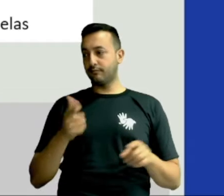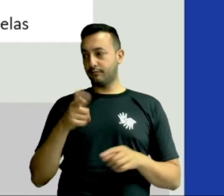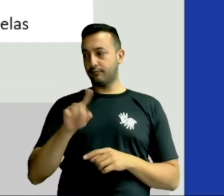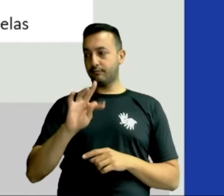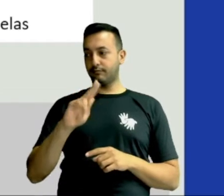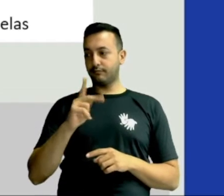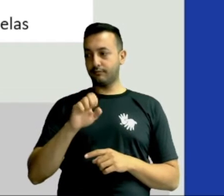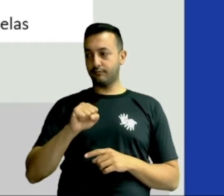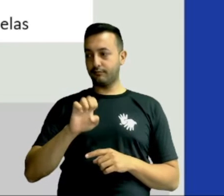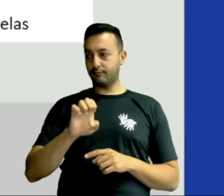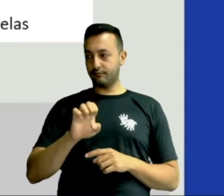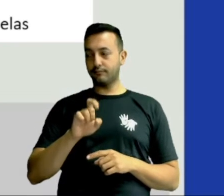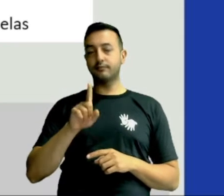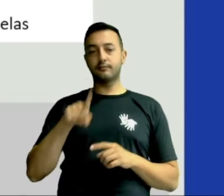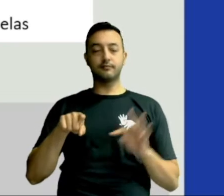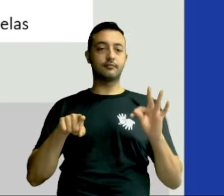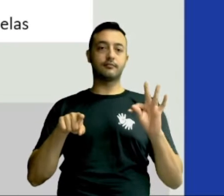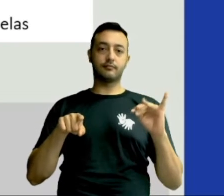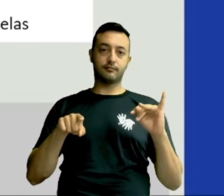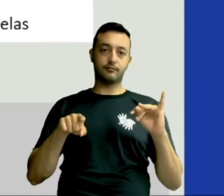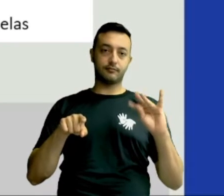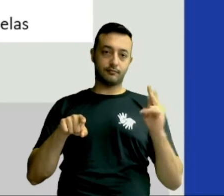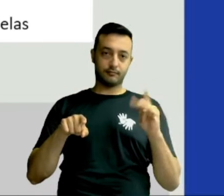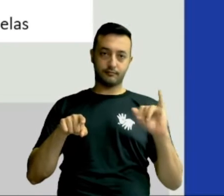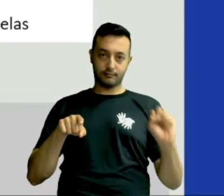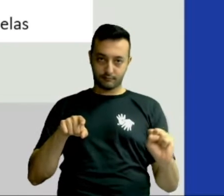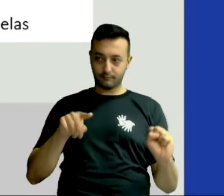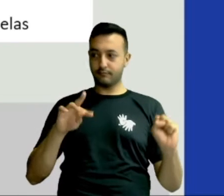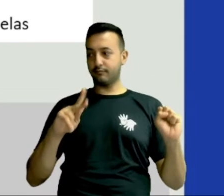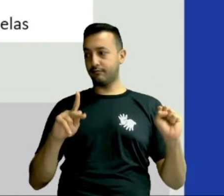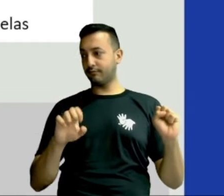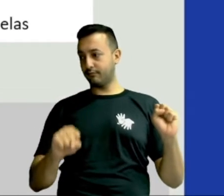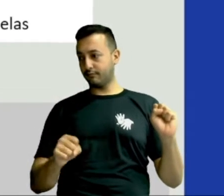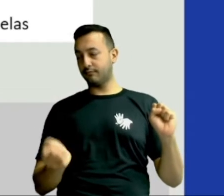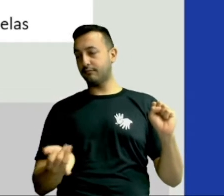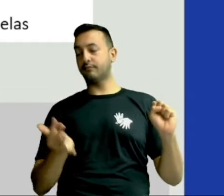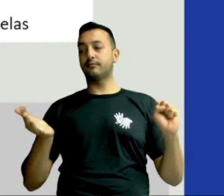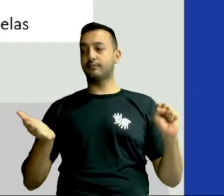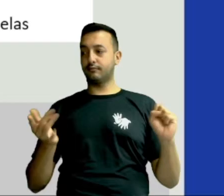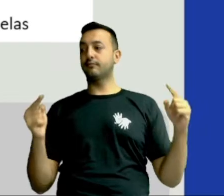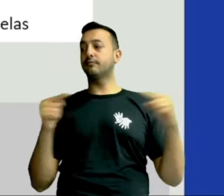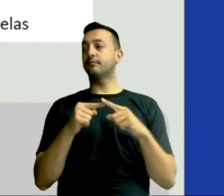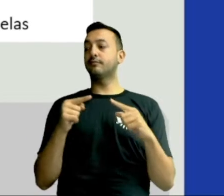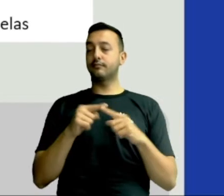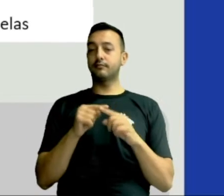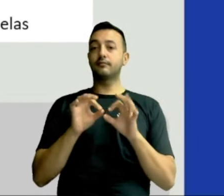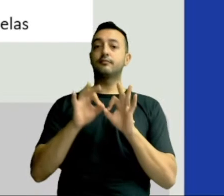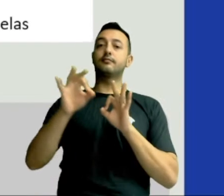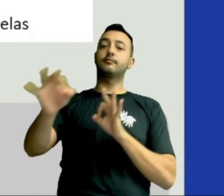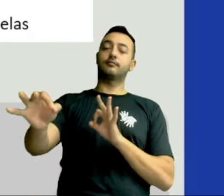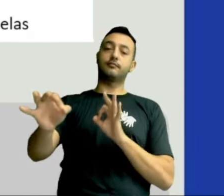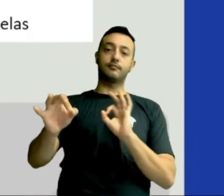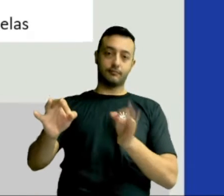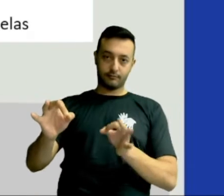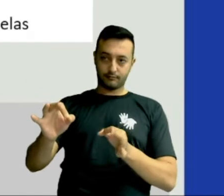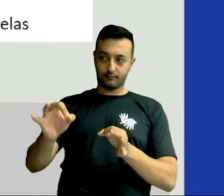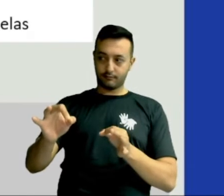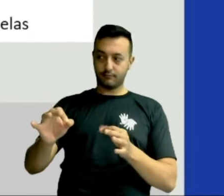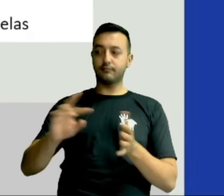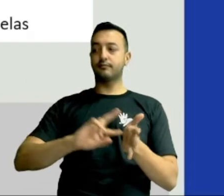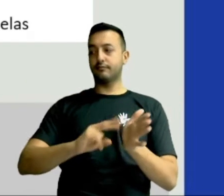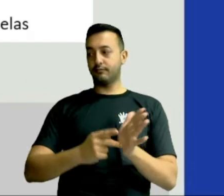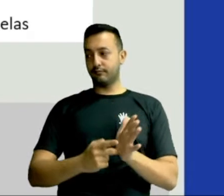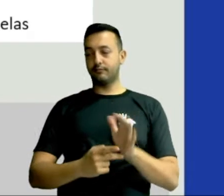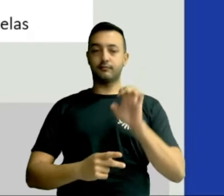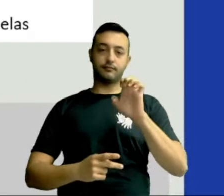que é o plural do disse que é para se referir a objetos que estão distantes do interlocutor certo